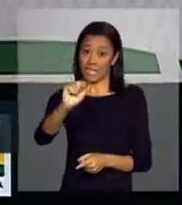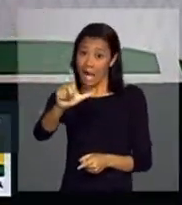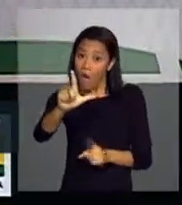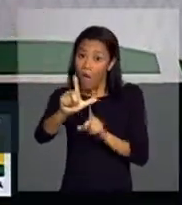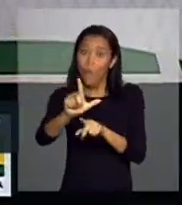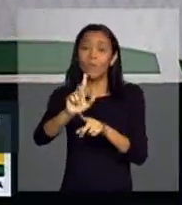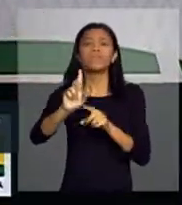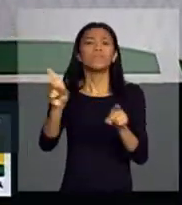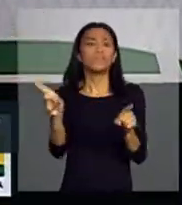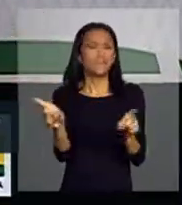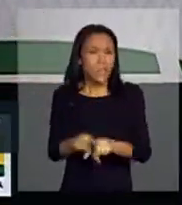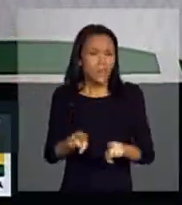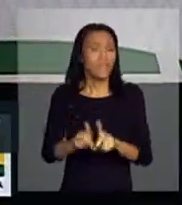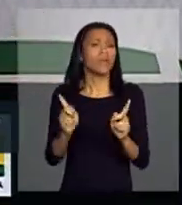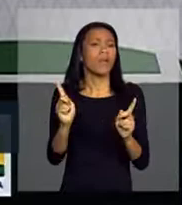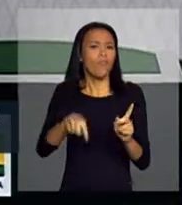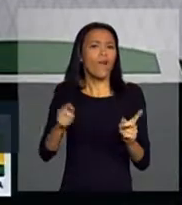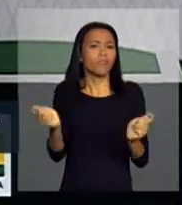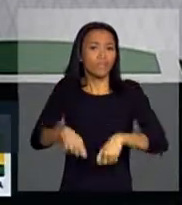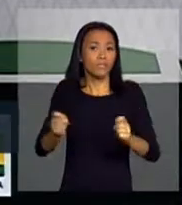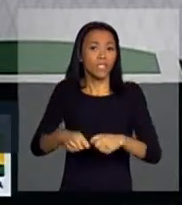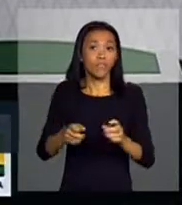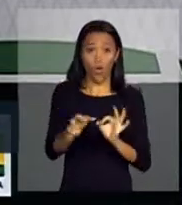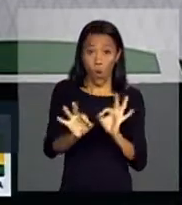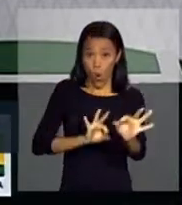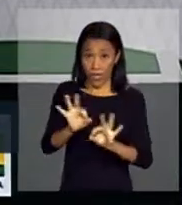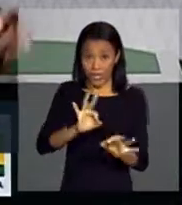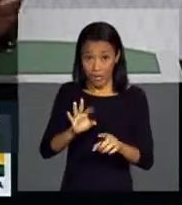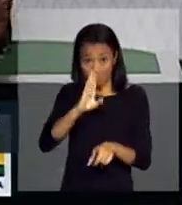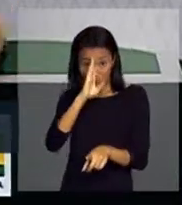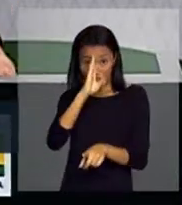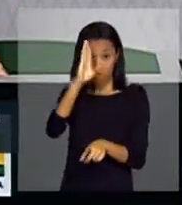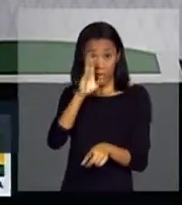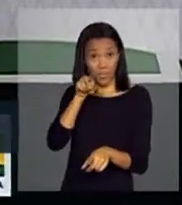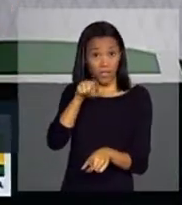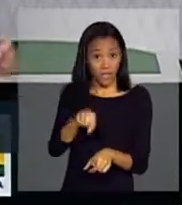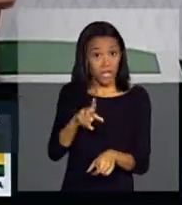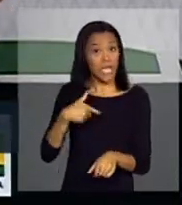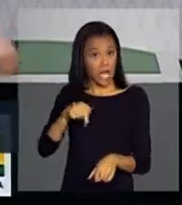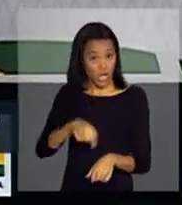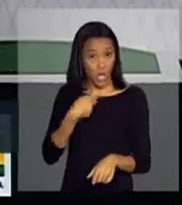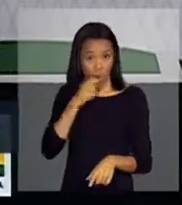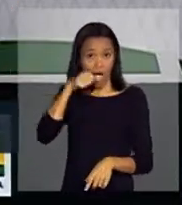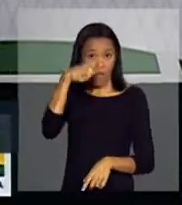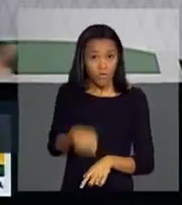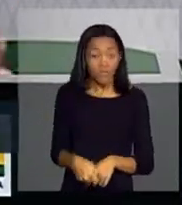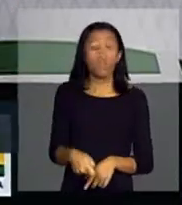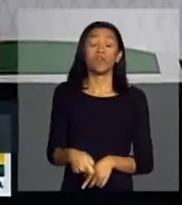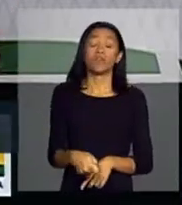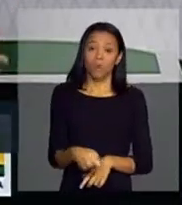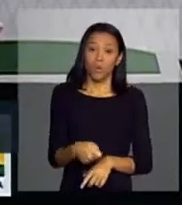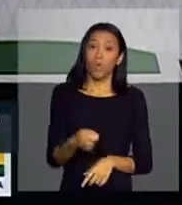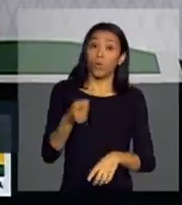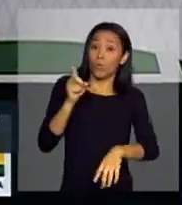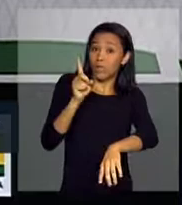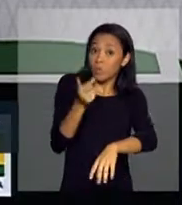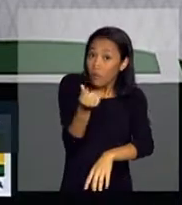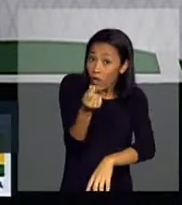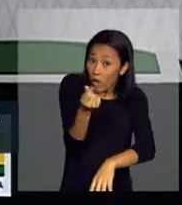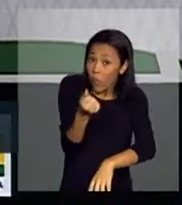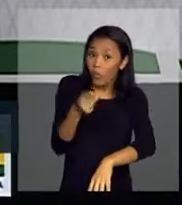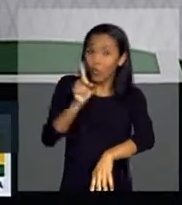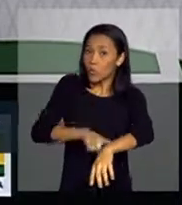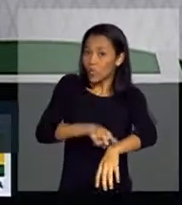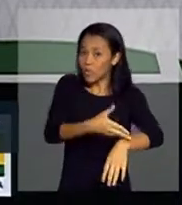também organizar a demanda dando preferência e aqui eu reafirmo com preso preso prazo e